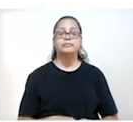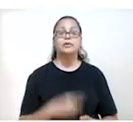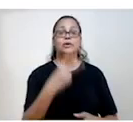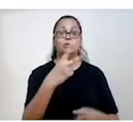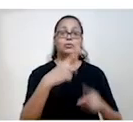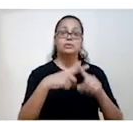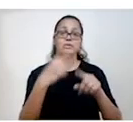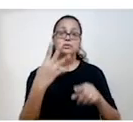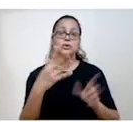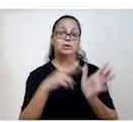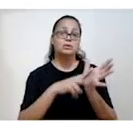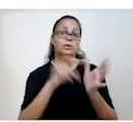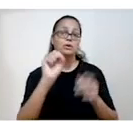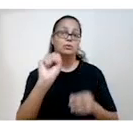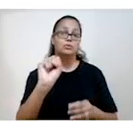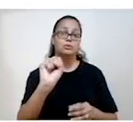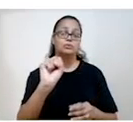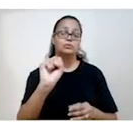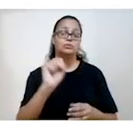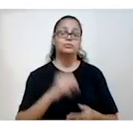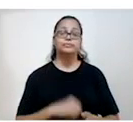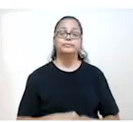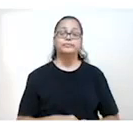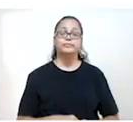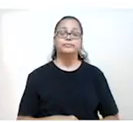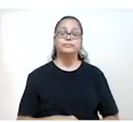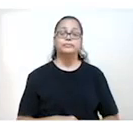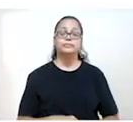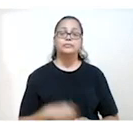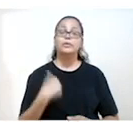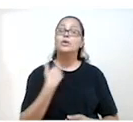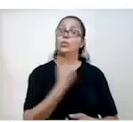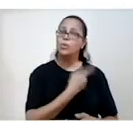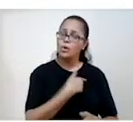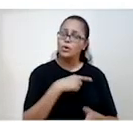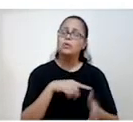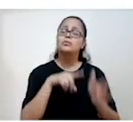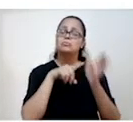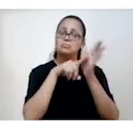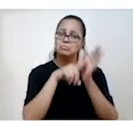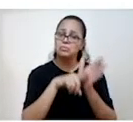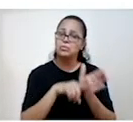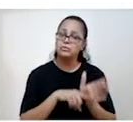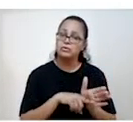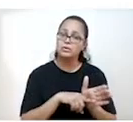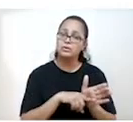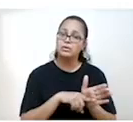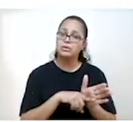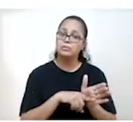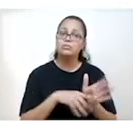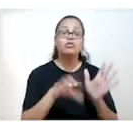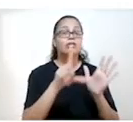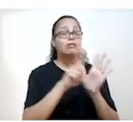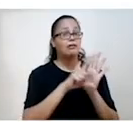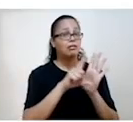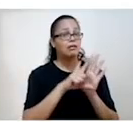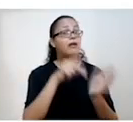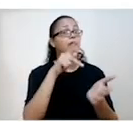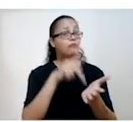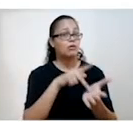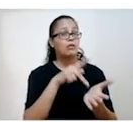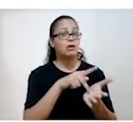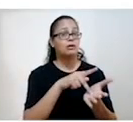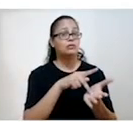2 vezes 4, 8. Confere 8 quadradinhos. Então, nós verificamos que essa lei aqui é